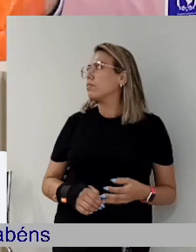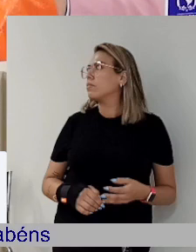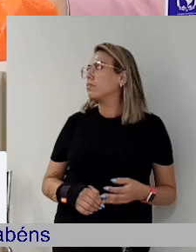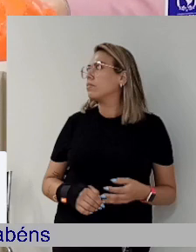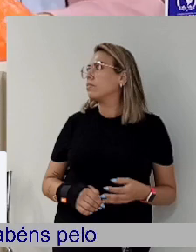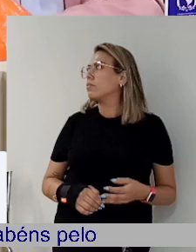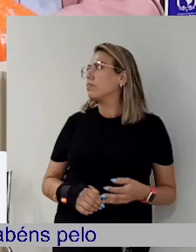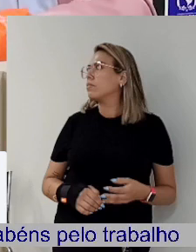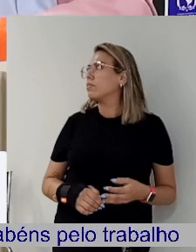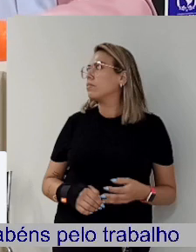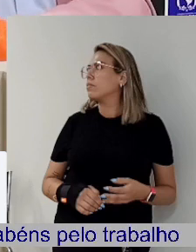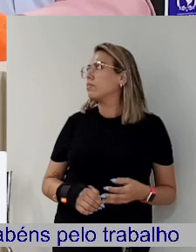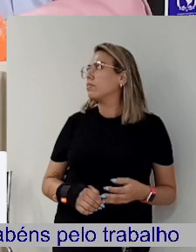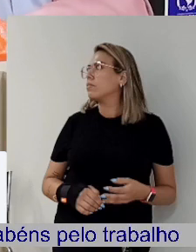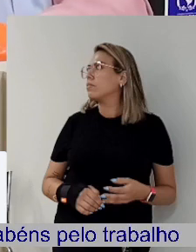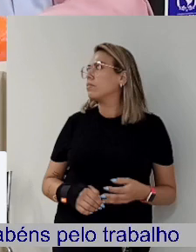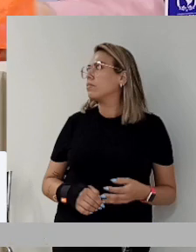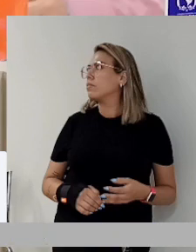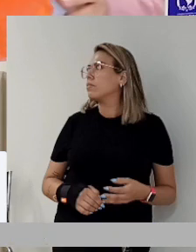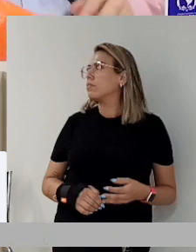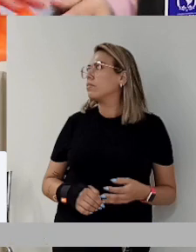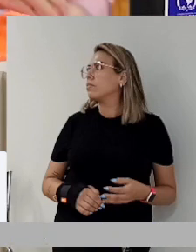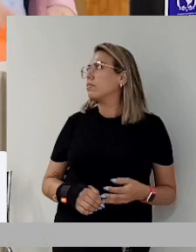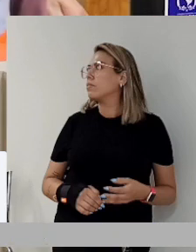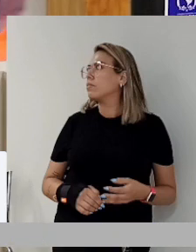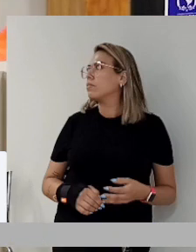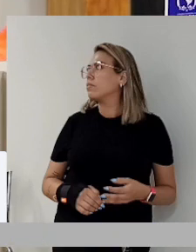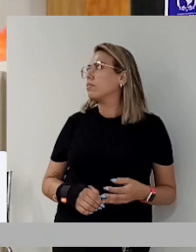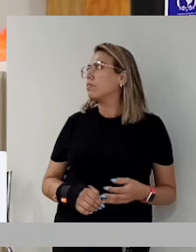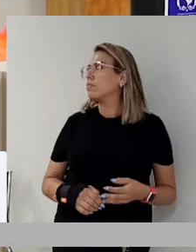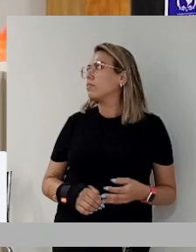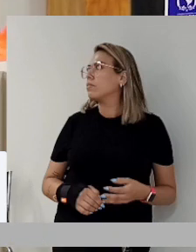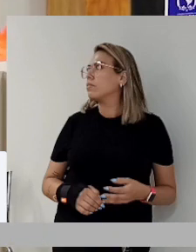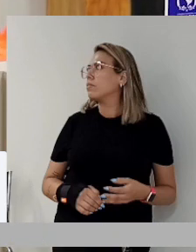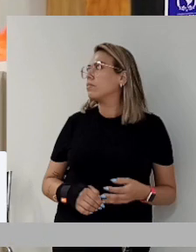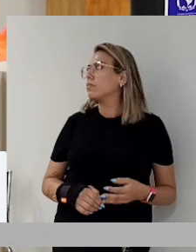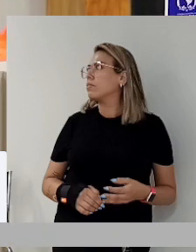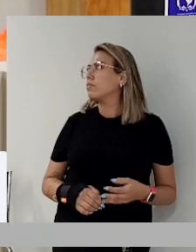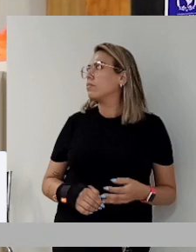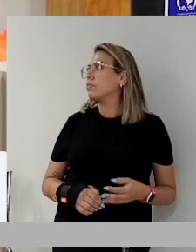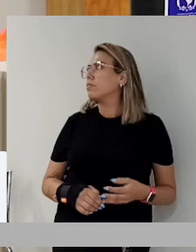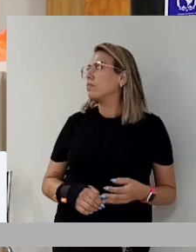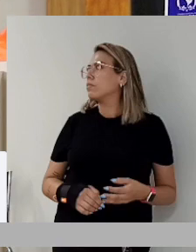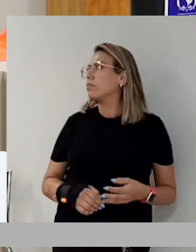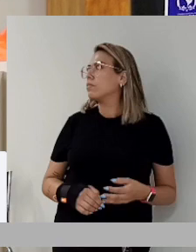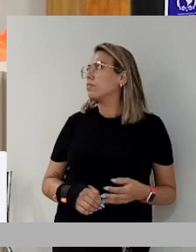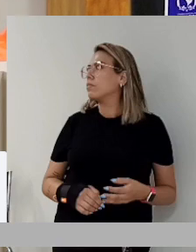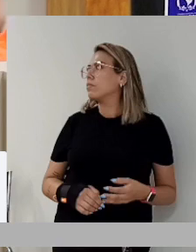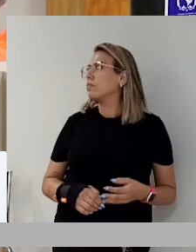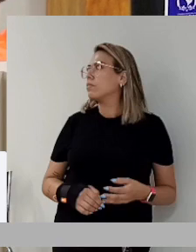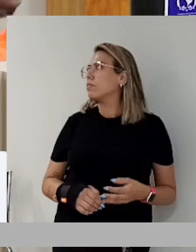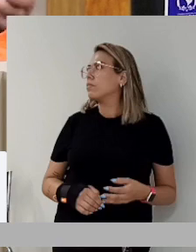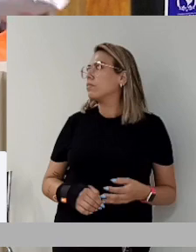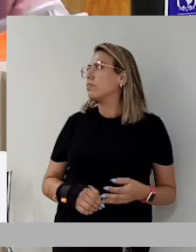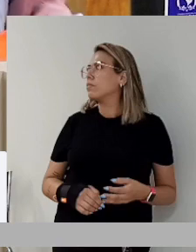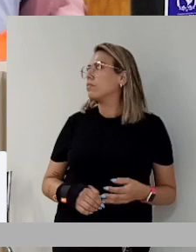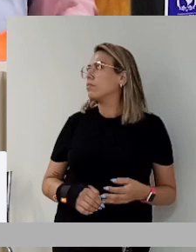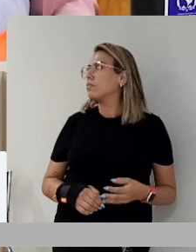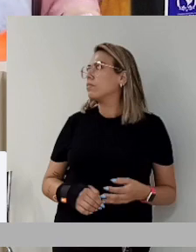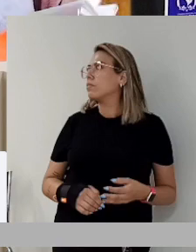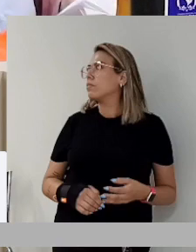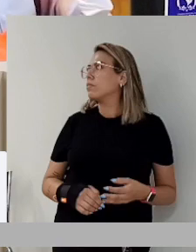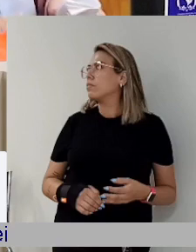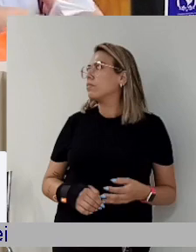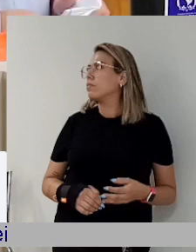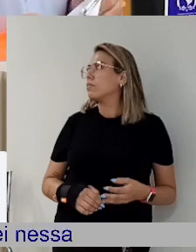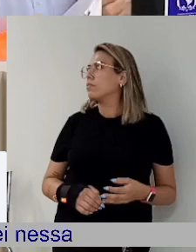projeto masé eh como os nossos nobres pares aqui falado na casa a gente tem uma preocupação e também